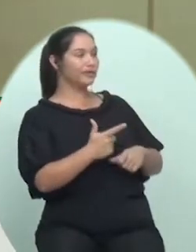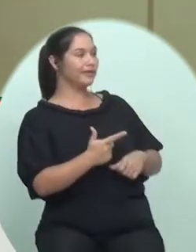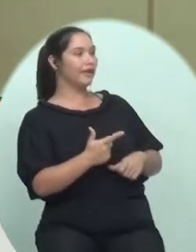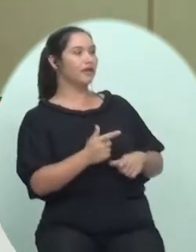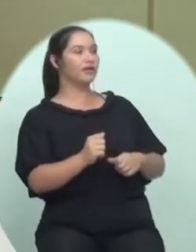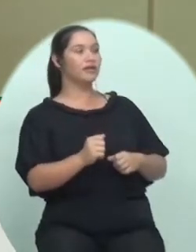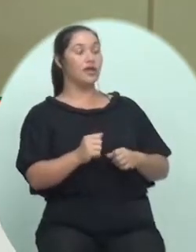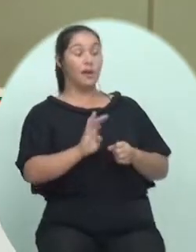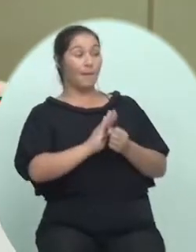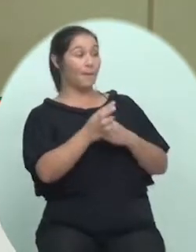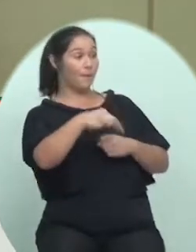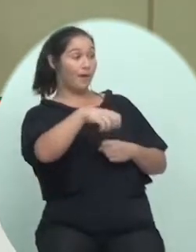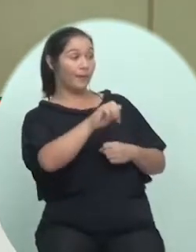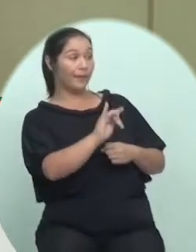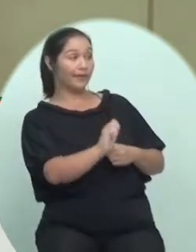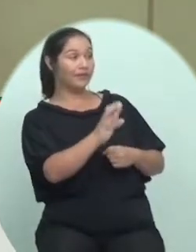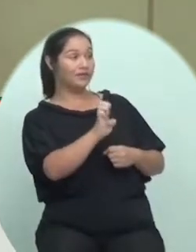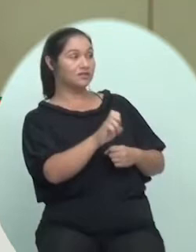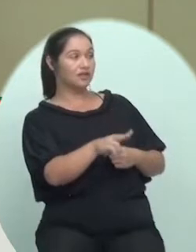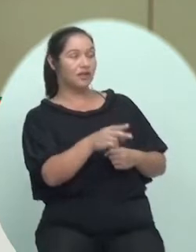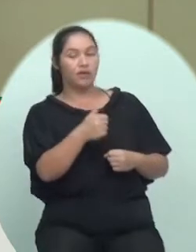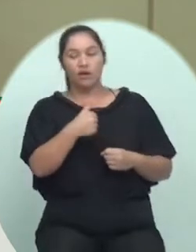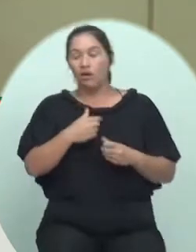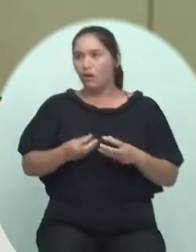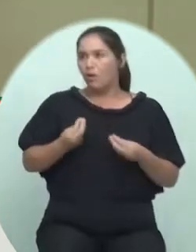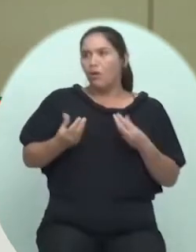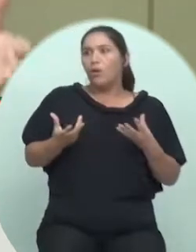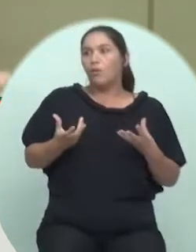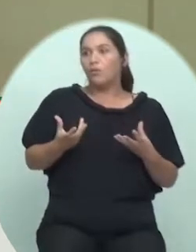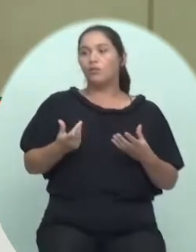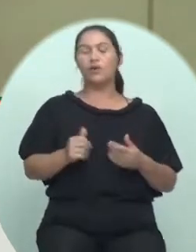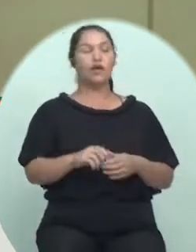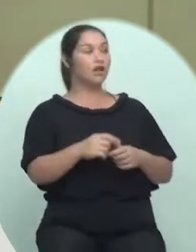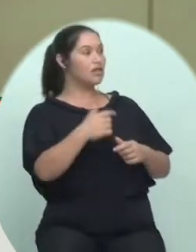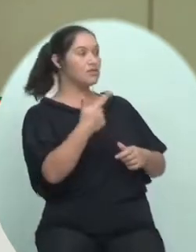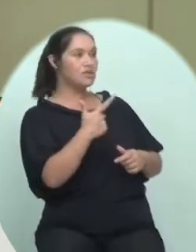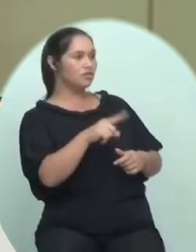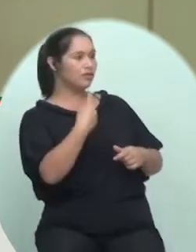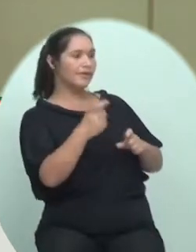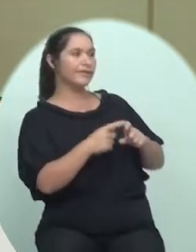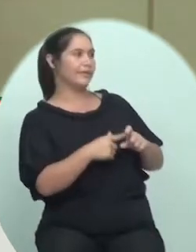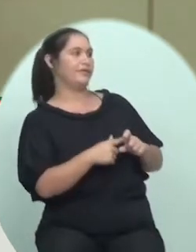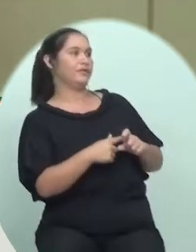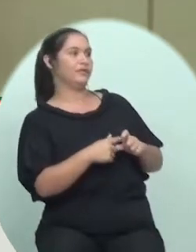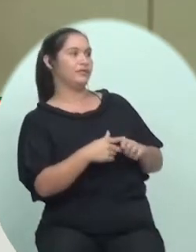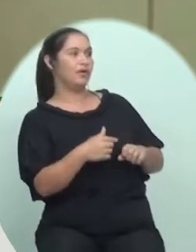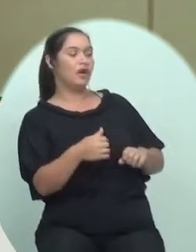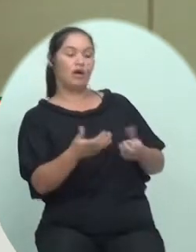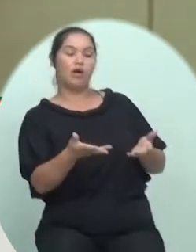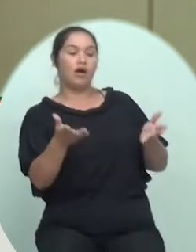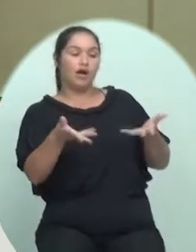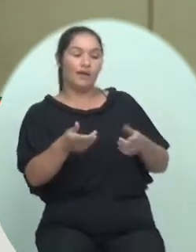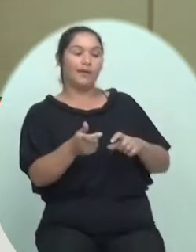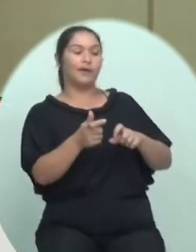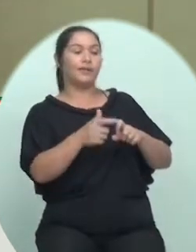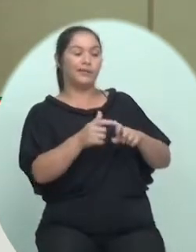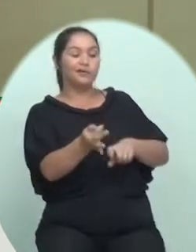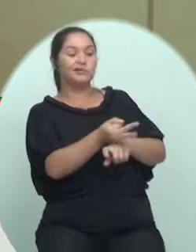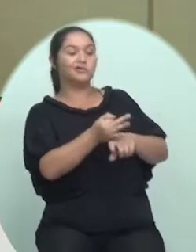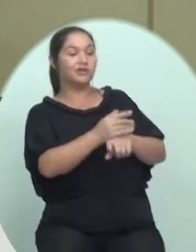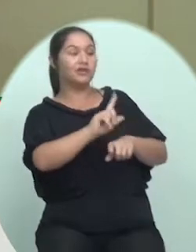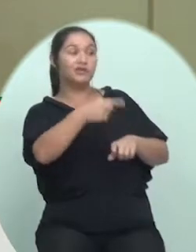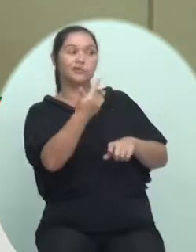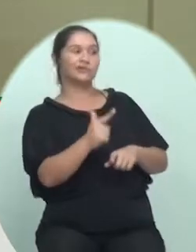férias e que não tem ninguém para substituí-lo, para cobrir aquele período de férias. Né? Então, há uma necessidade